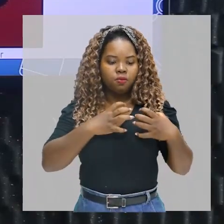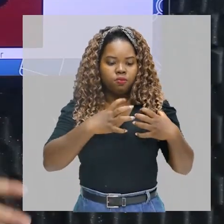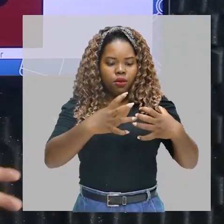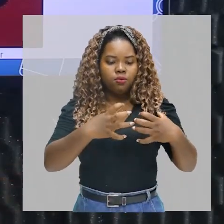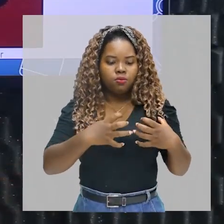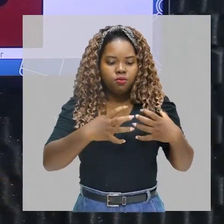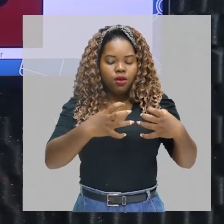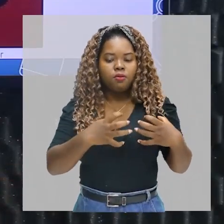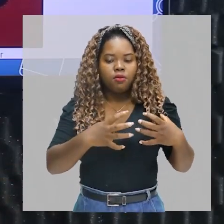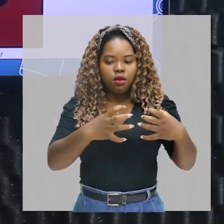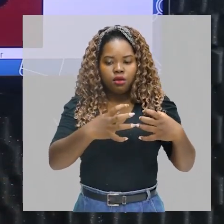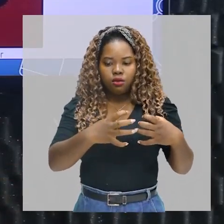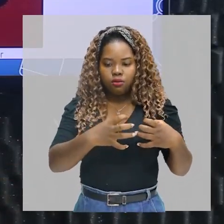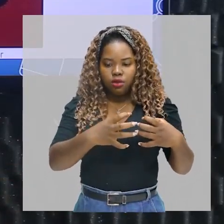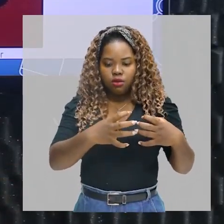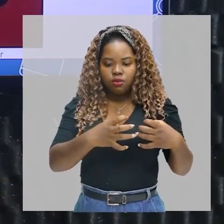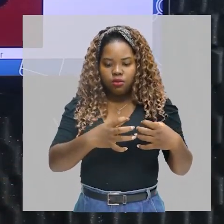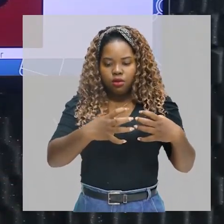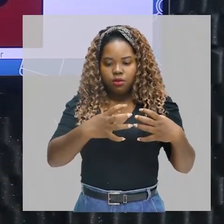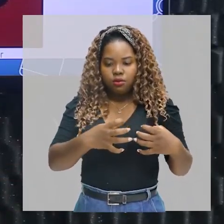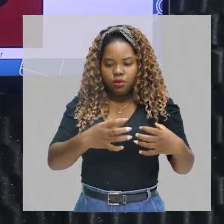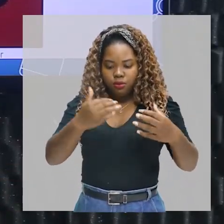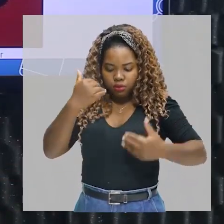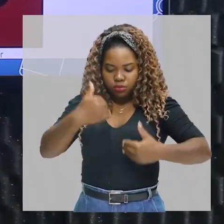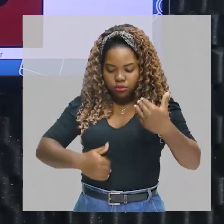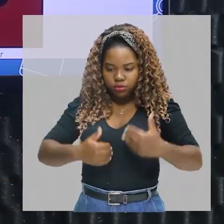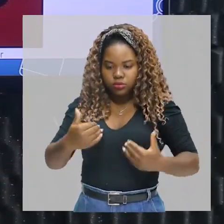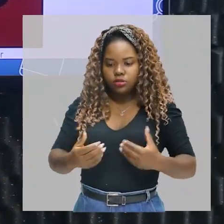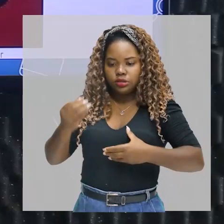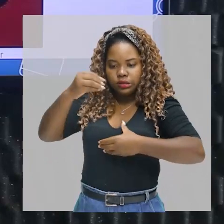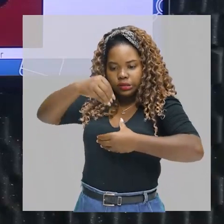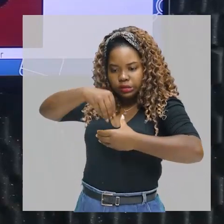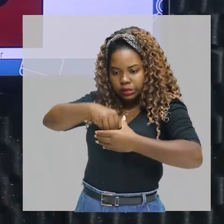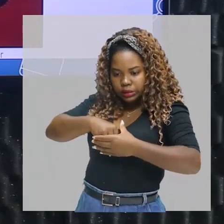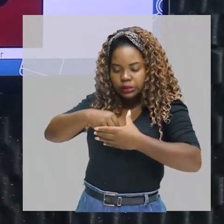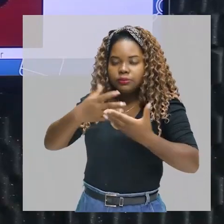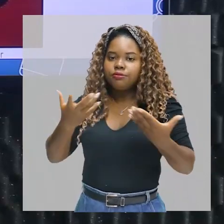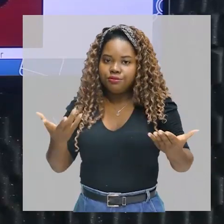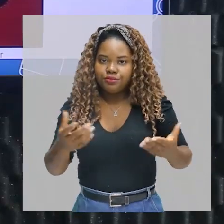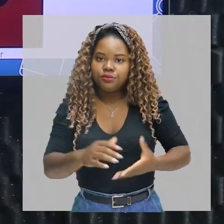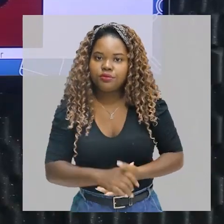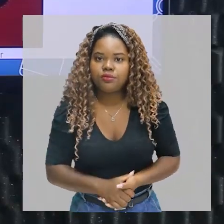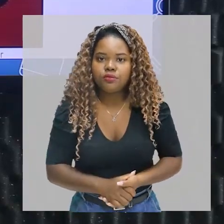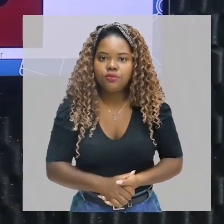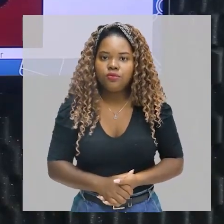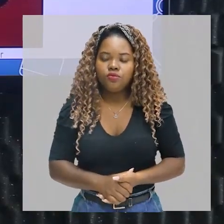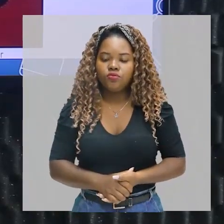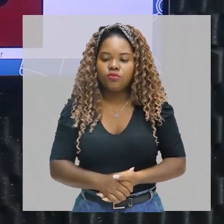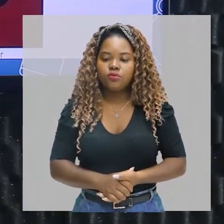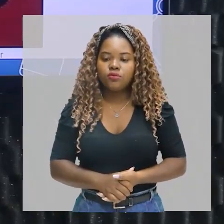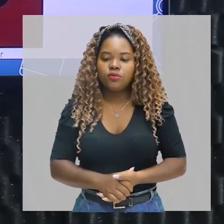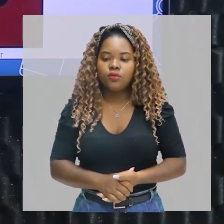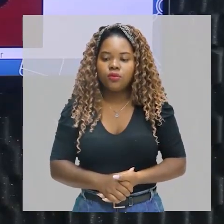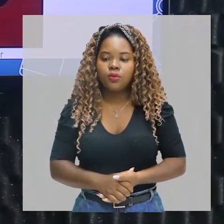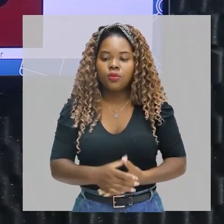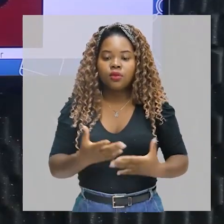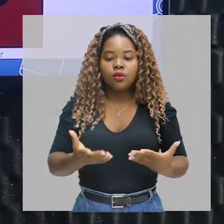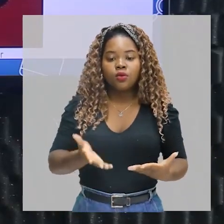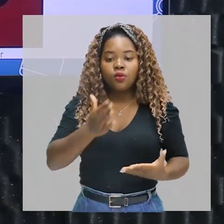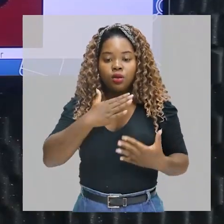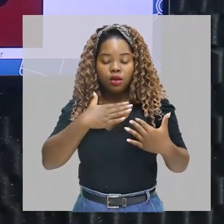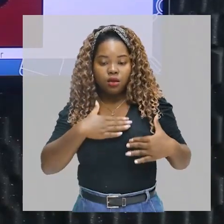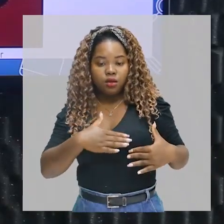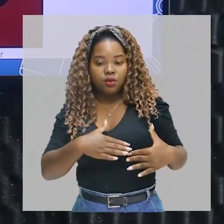oxigenar todas as células do meu corpo. Ele está um coração mais eficiente, mais eficaz. Em repouso